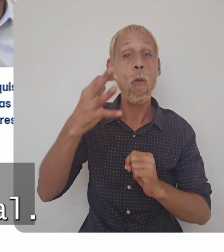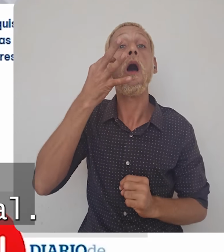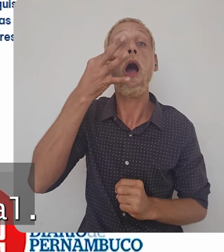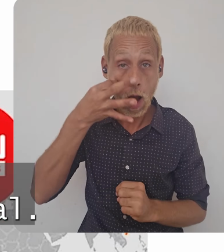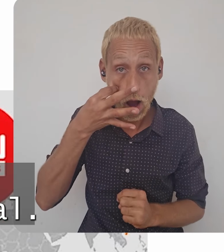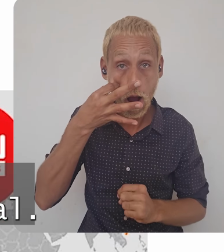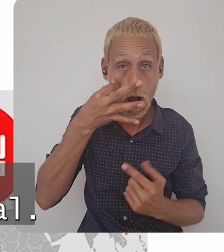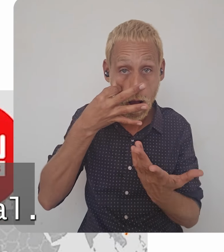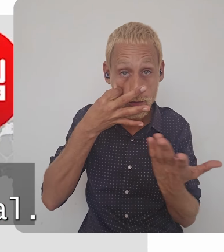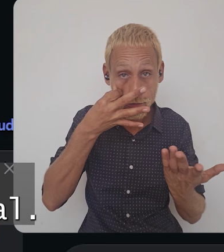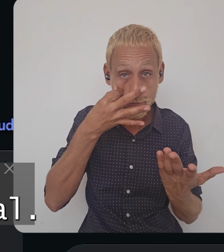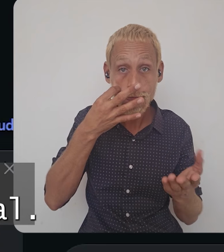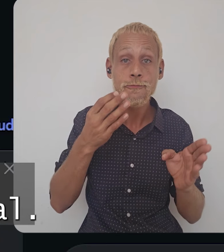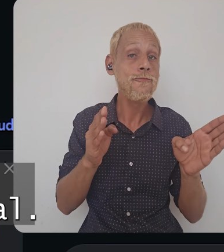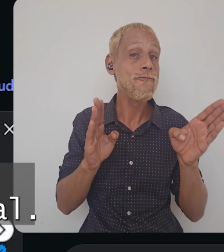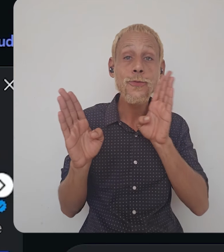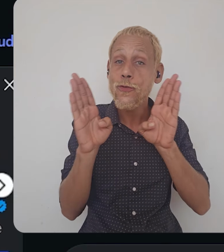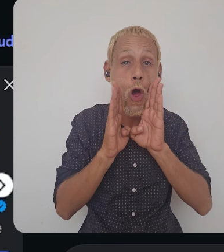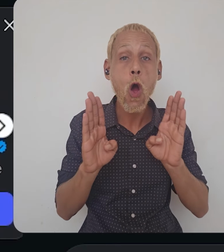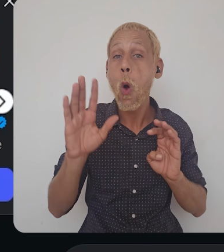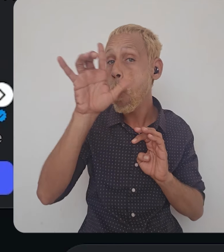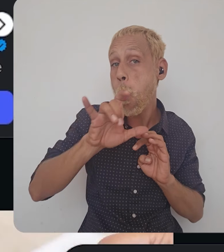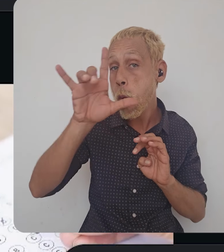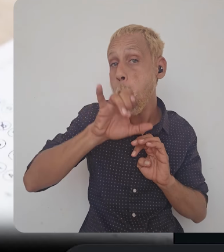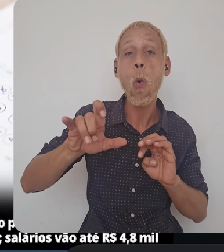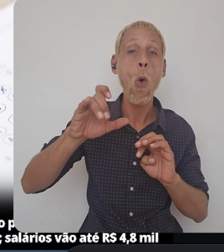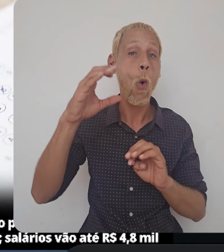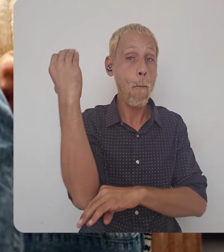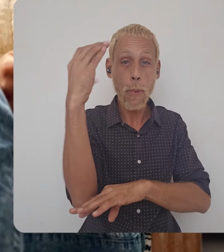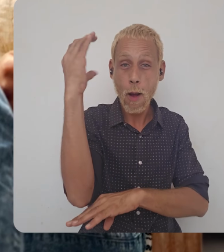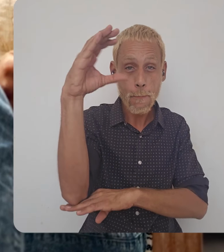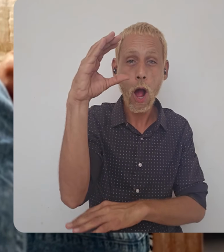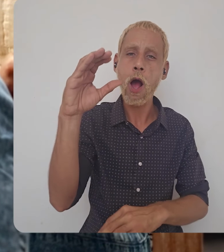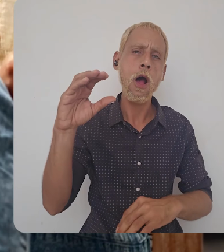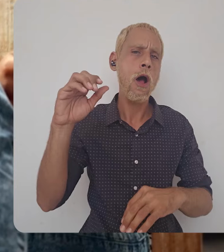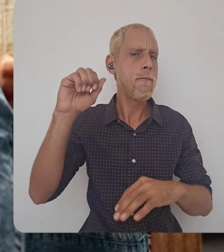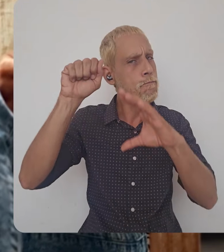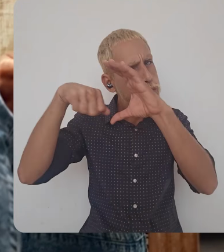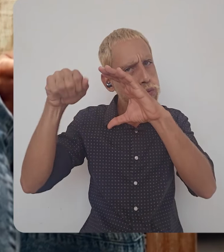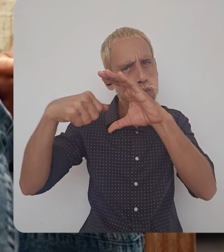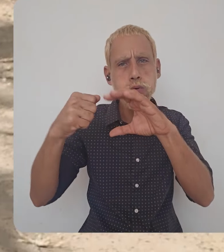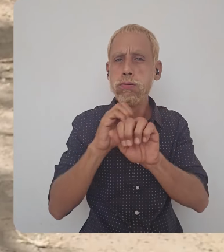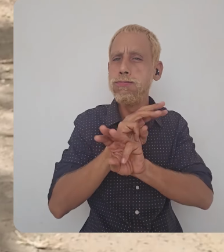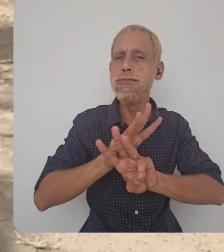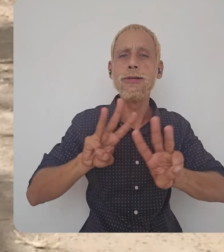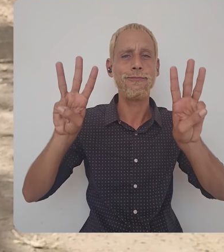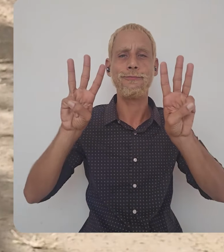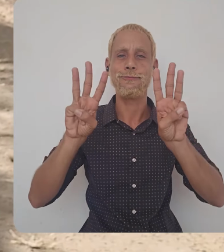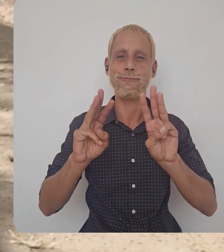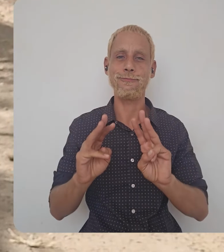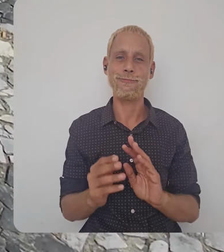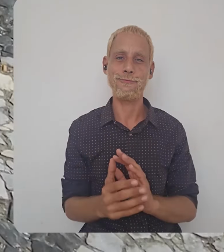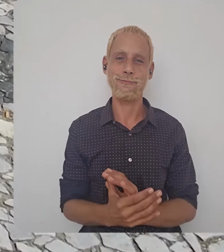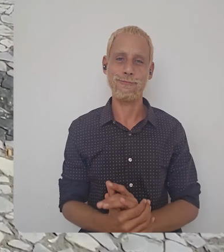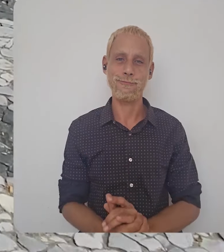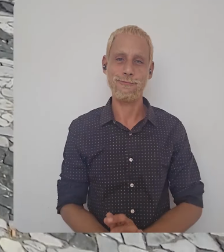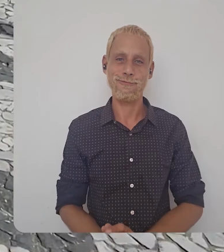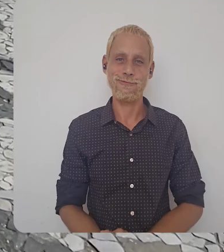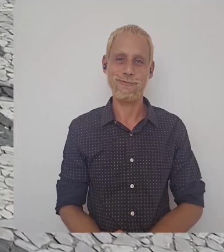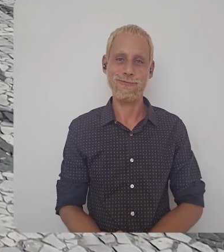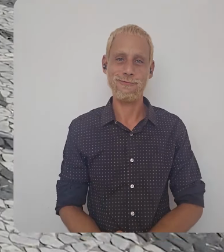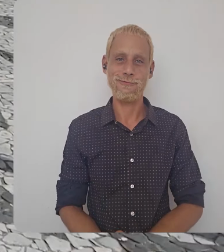portal de notícias em tempo real, redes sociais, vídeos, podcasts e multiplataformas.